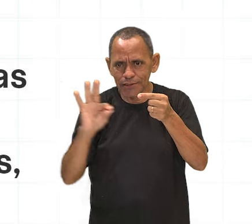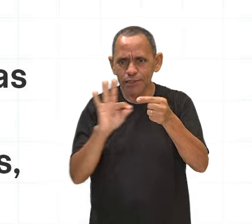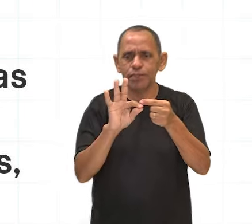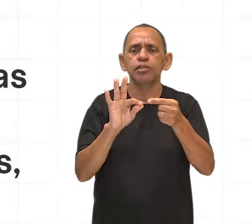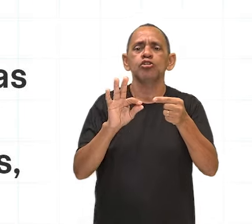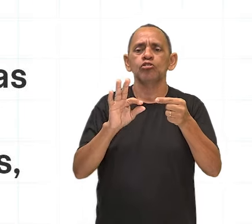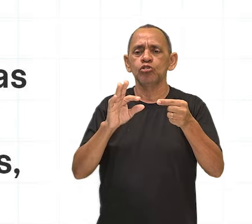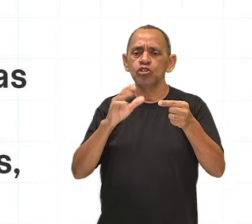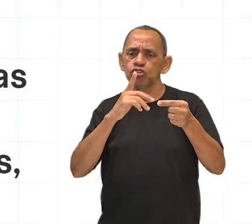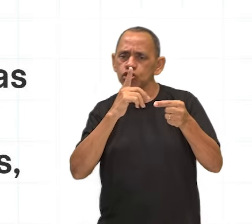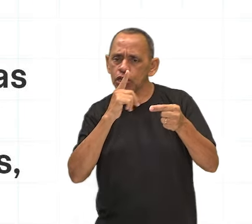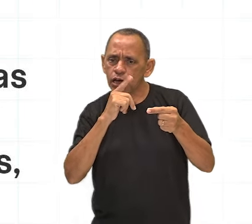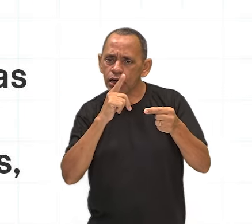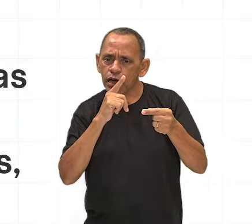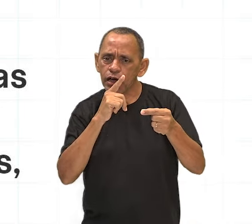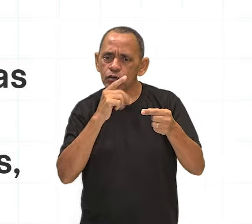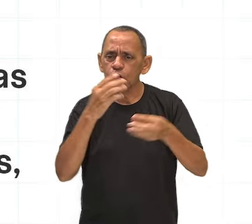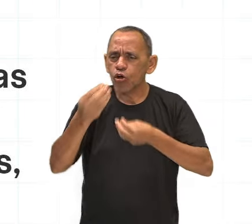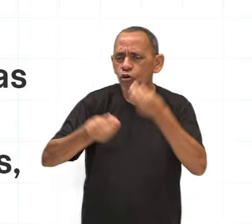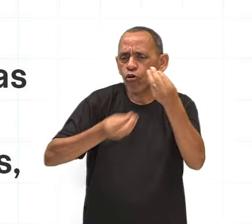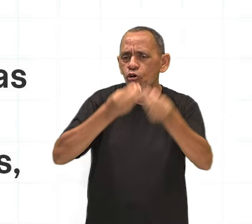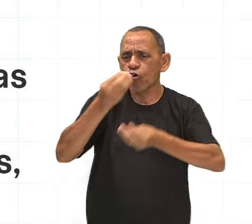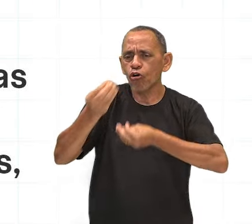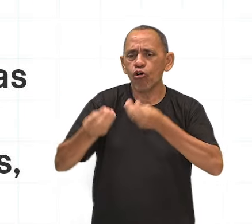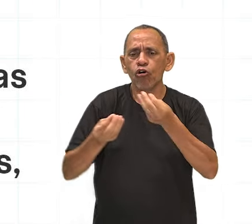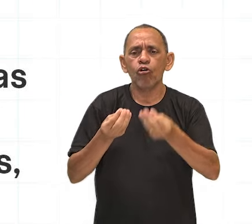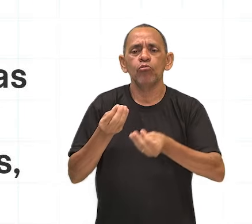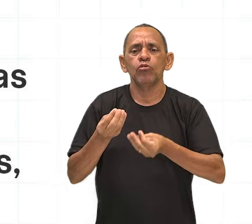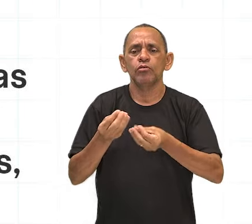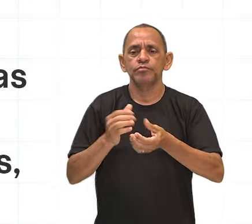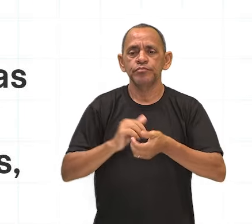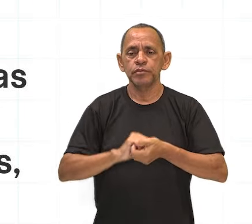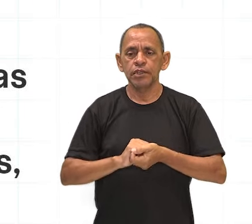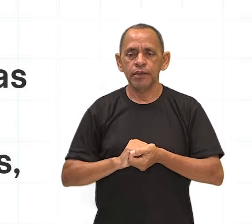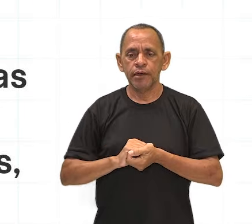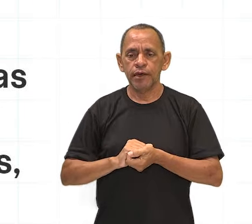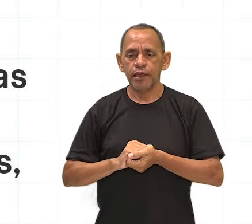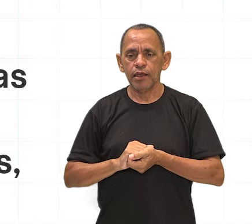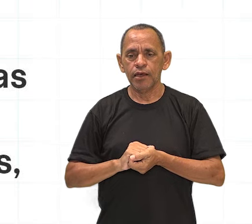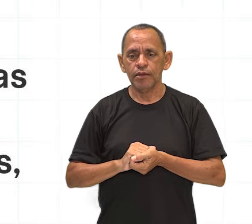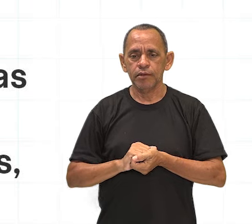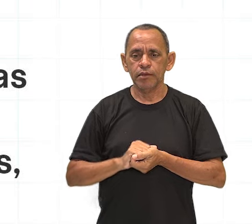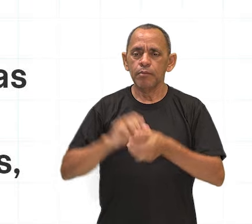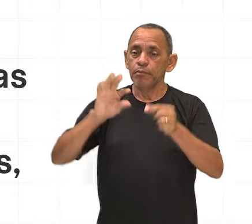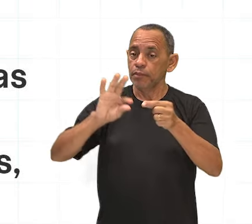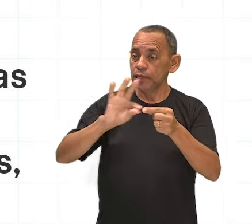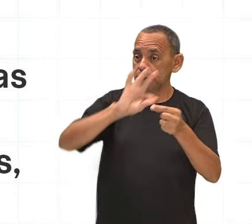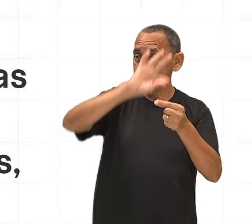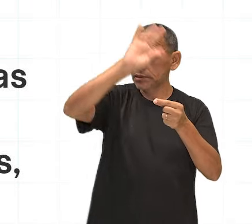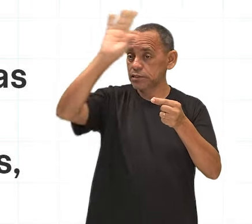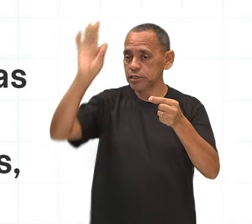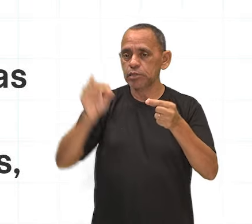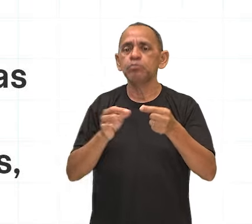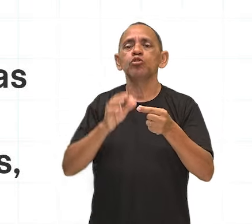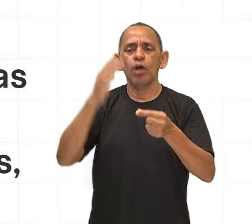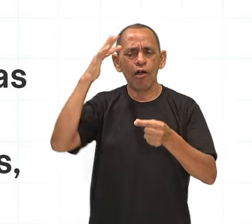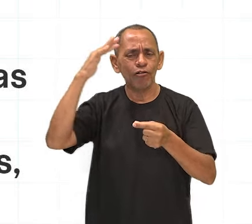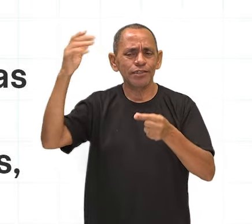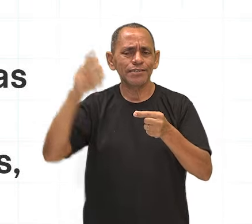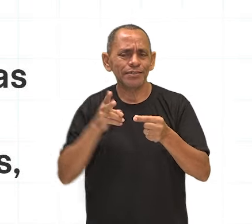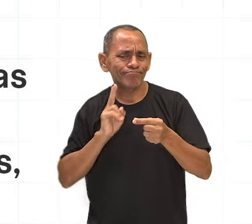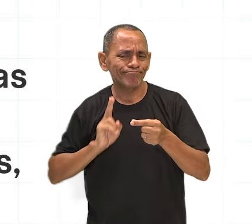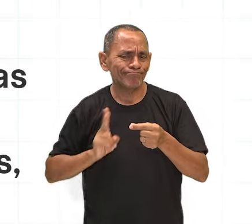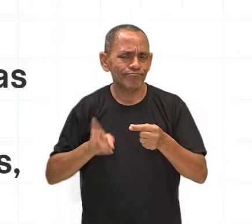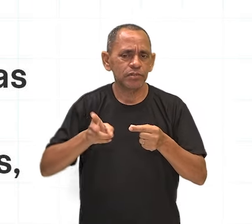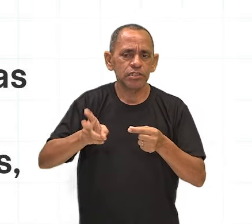ciclo aí da água, né? De como ela vai se comportar para que esse ciclo se renove sempre. Isso porque